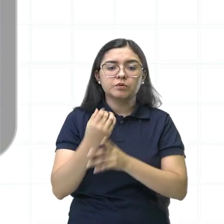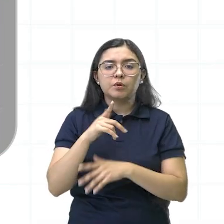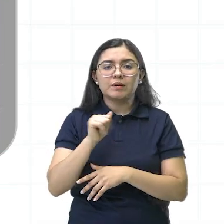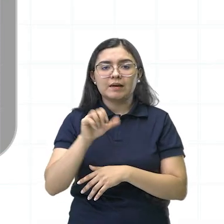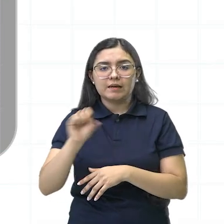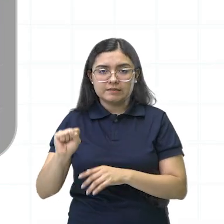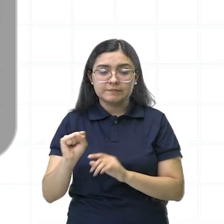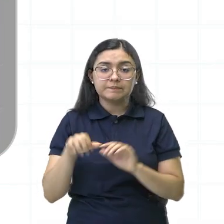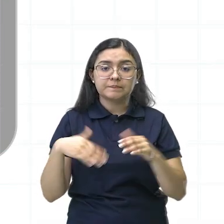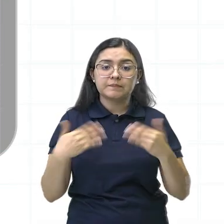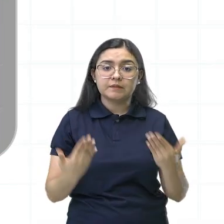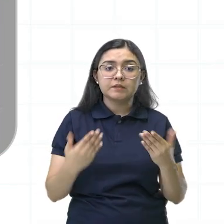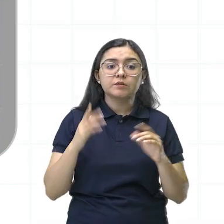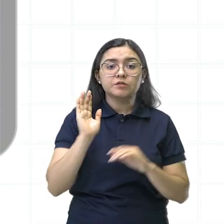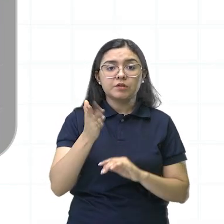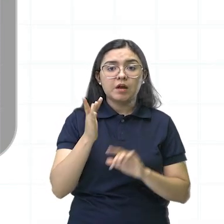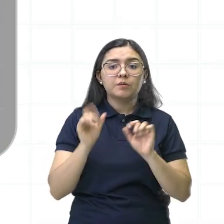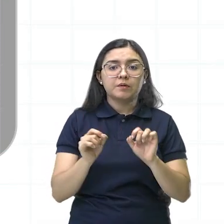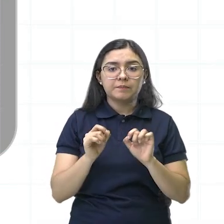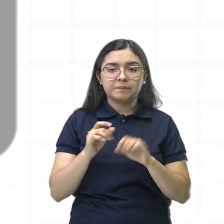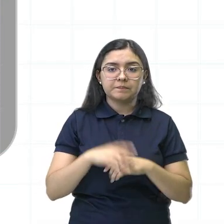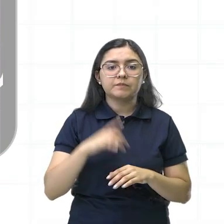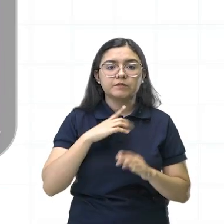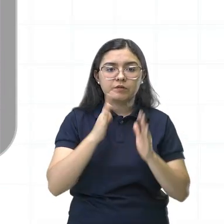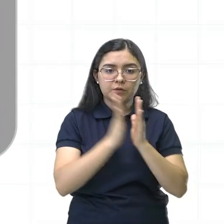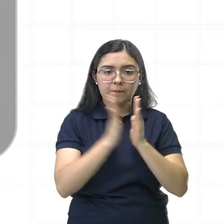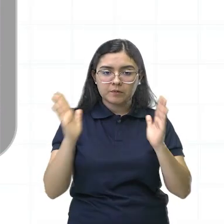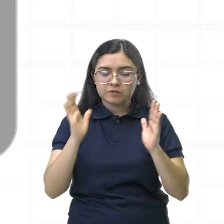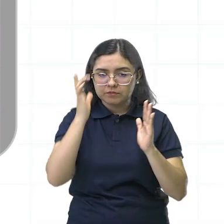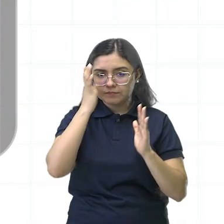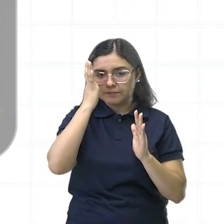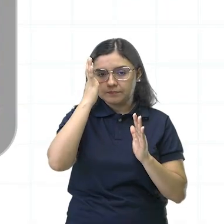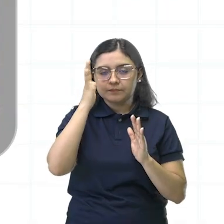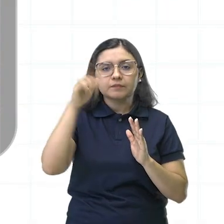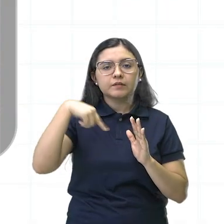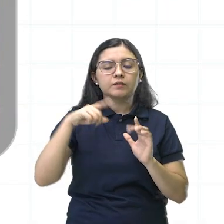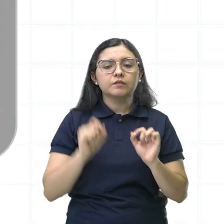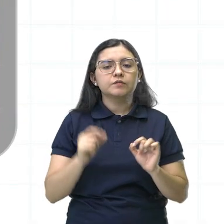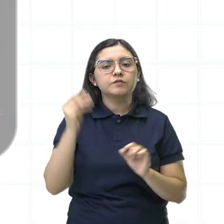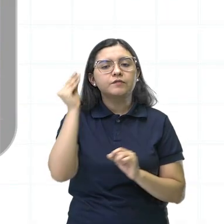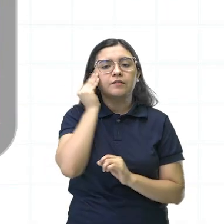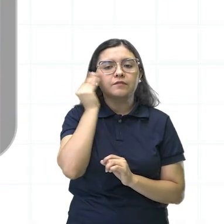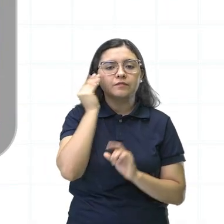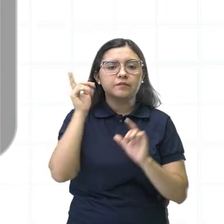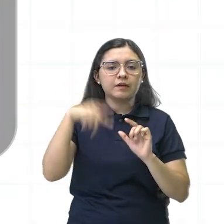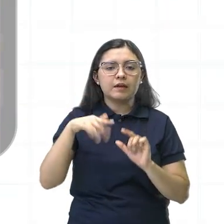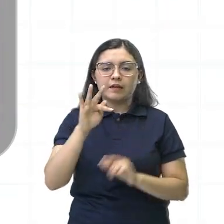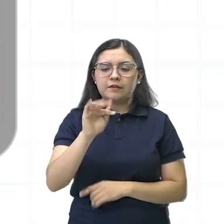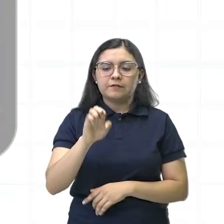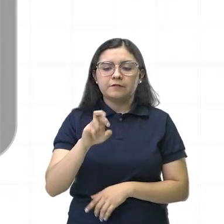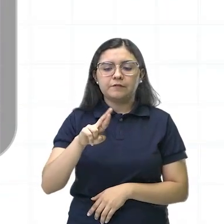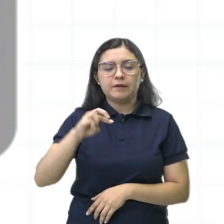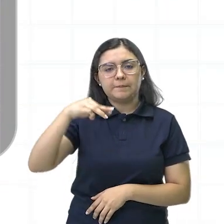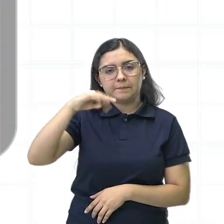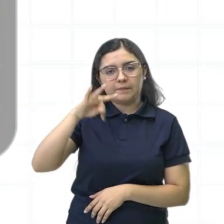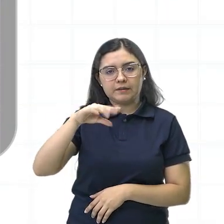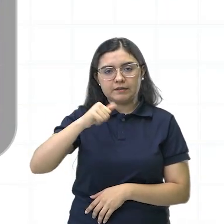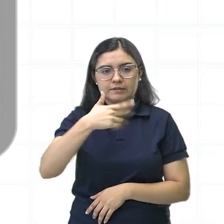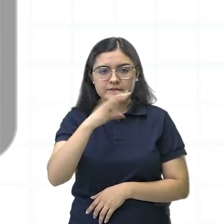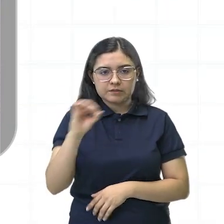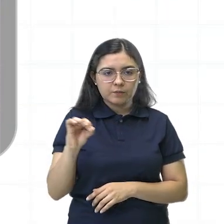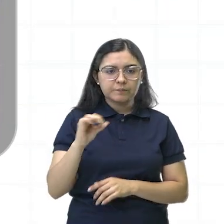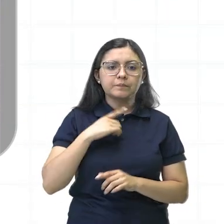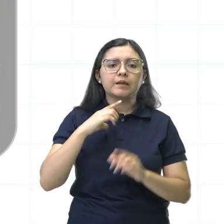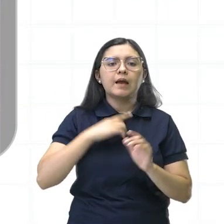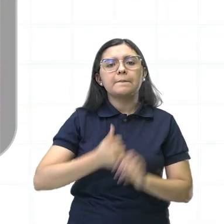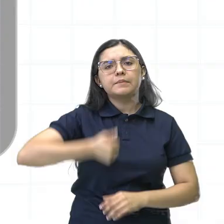gás. Aí a gente já está diante do processo, né, que a gente vai ver aqui, que é a fermentação. A